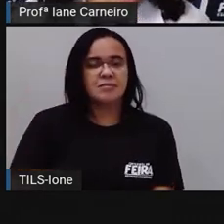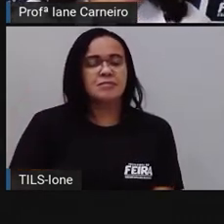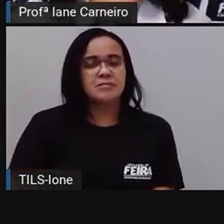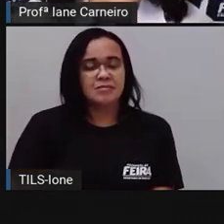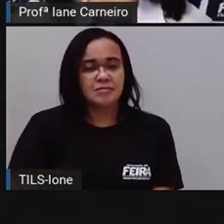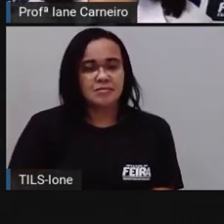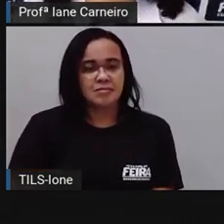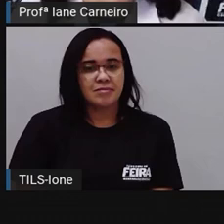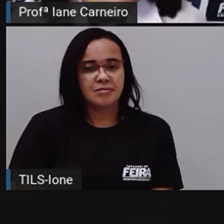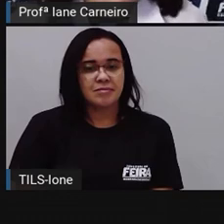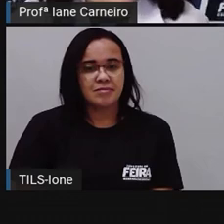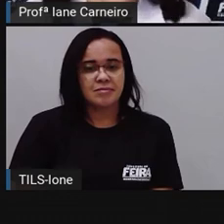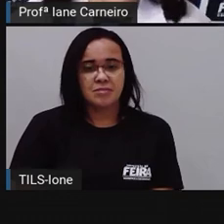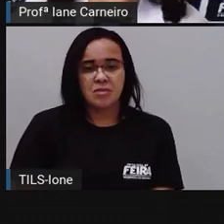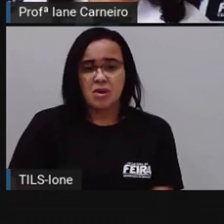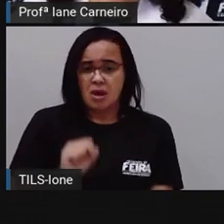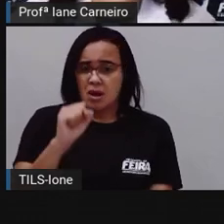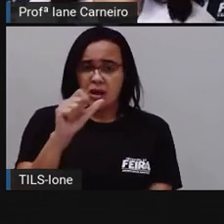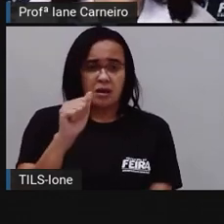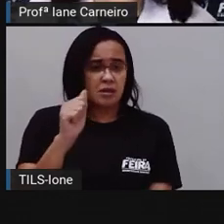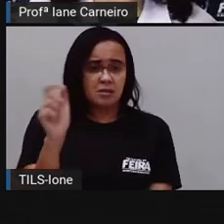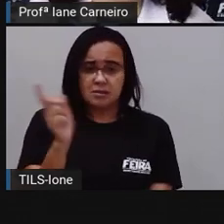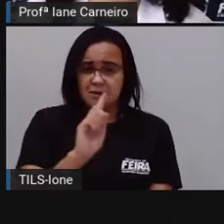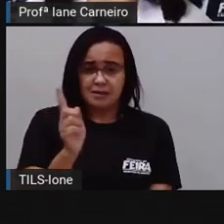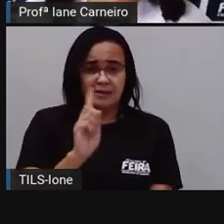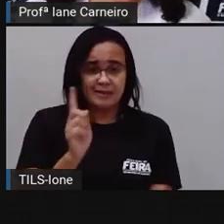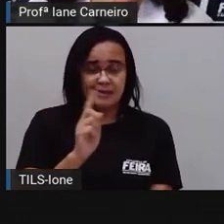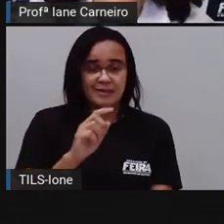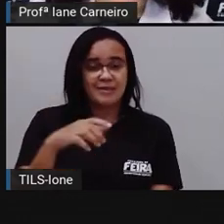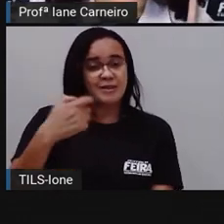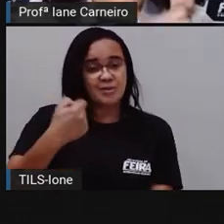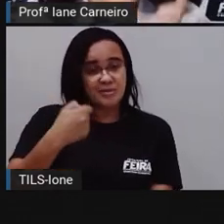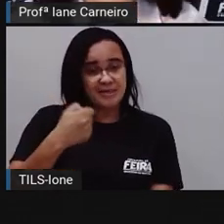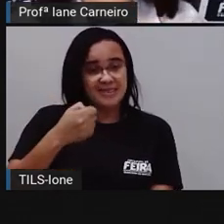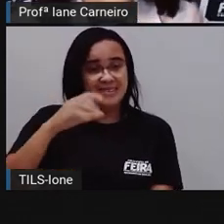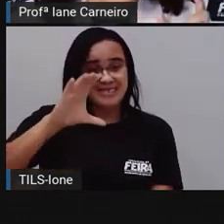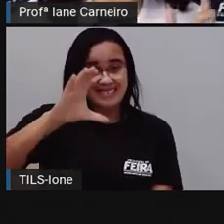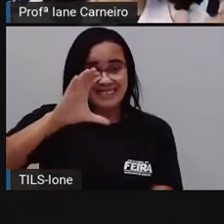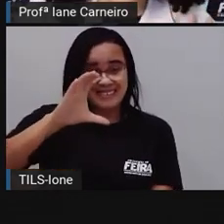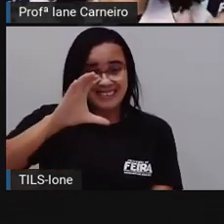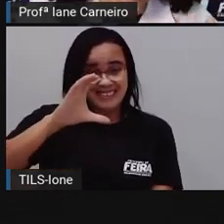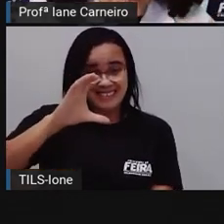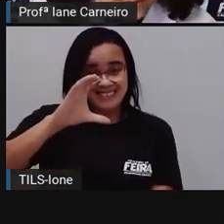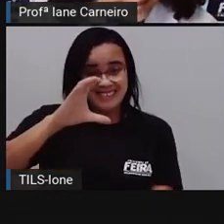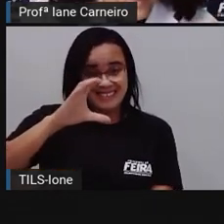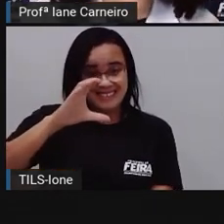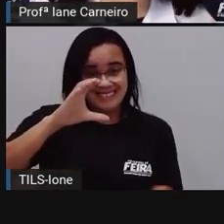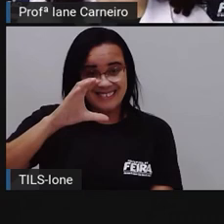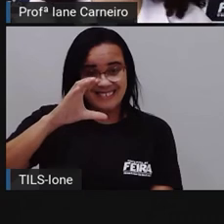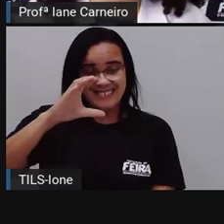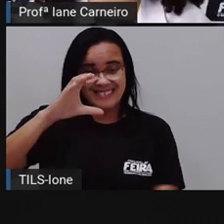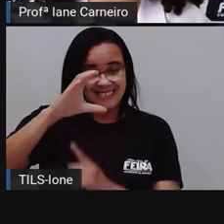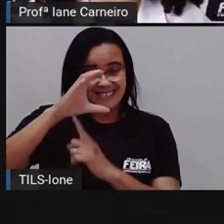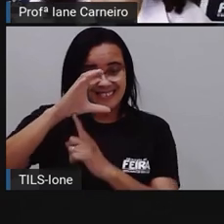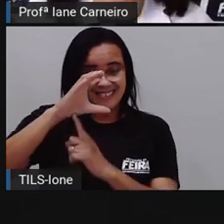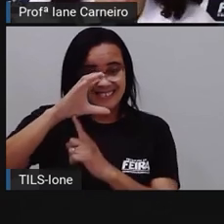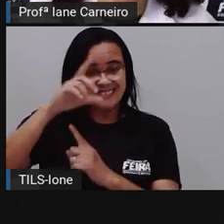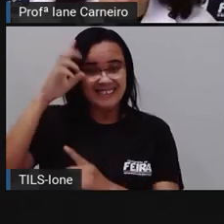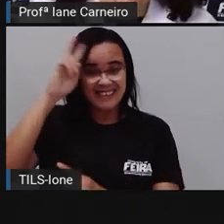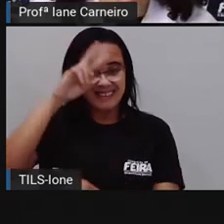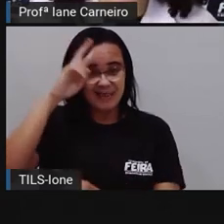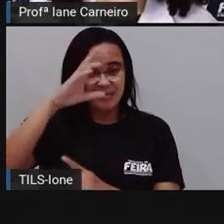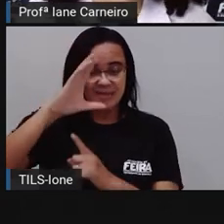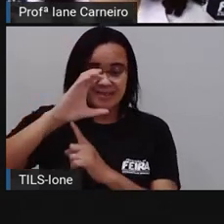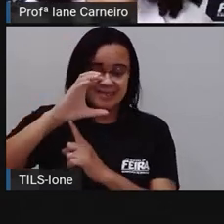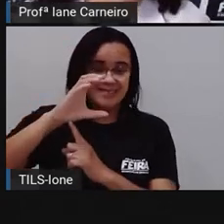sa, a gente não usa o si e o a, tá bom? Para ter esse som, a gente usa a letrinha C, só que não é aquele C. Esse C não, é